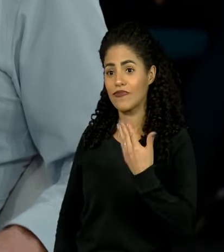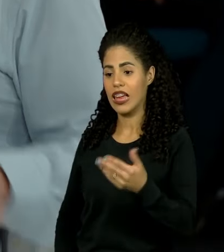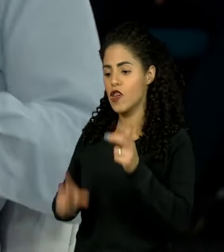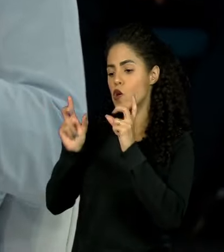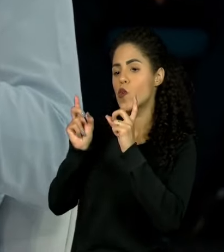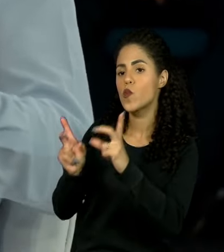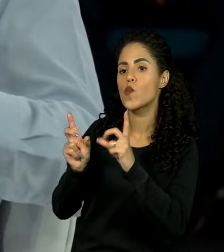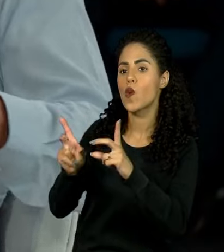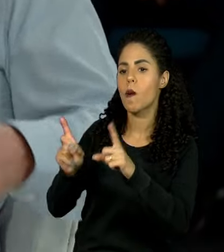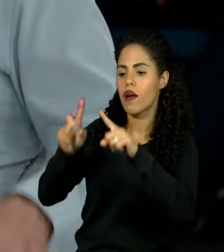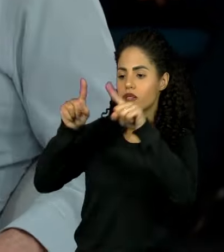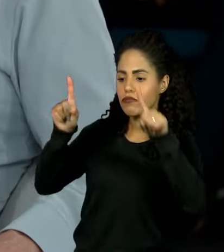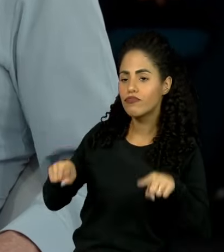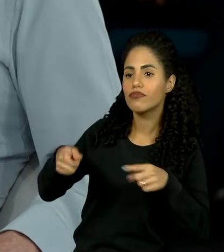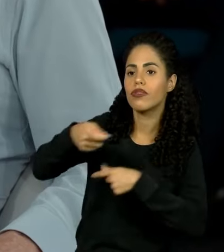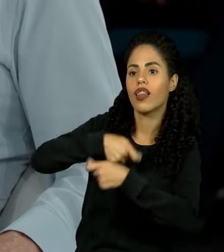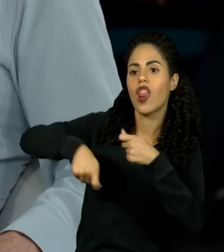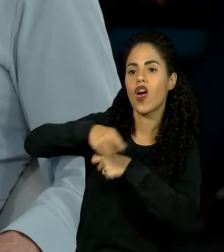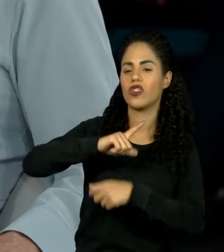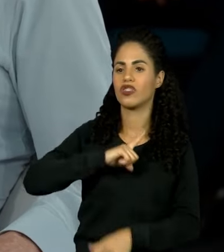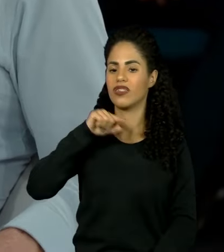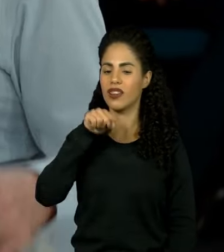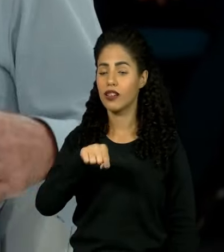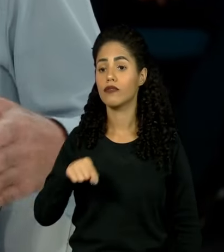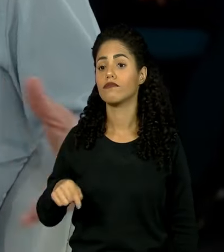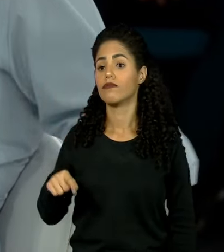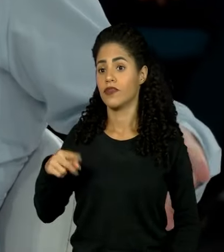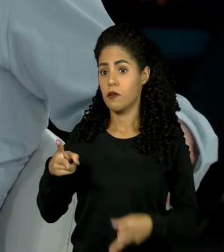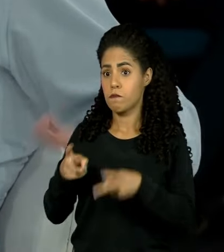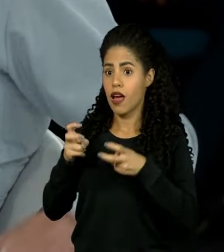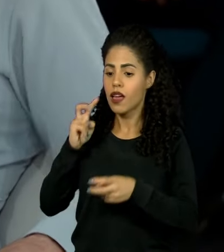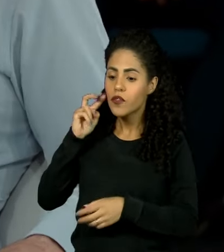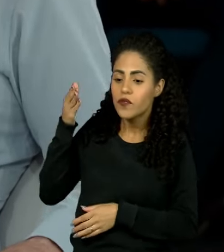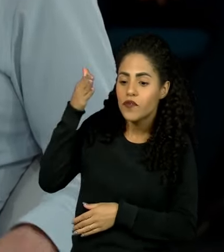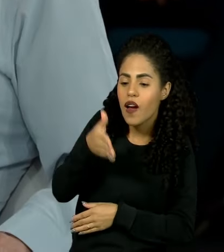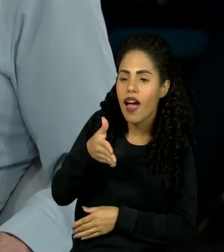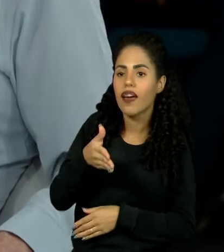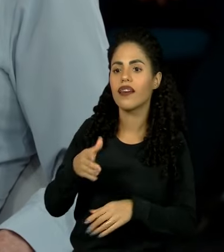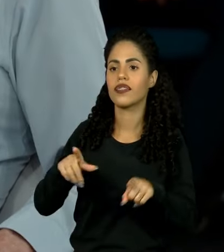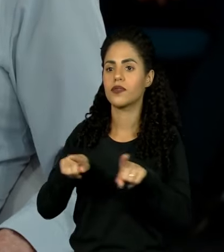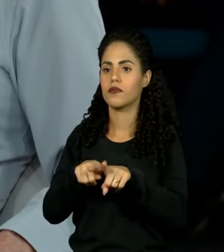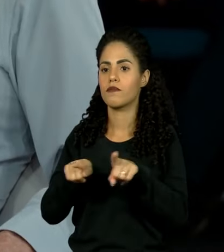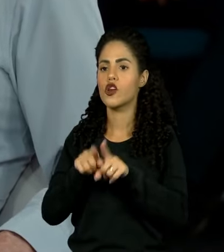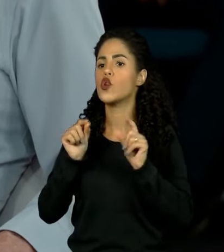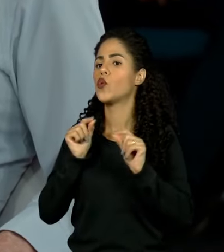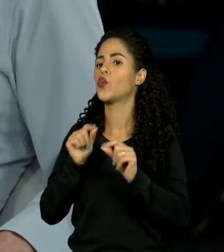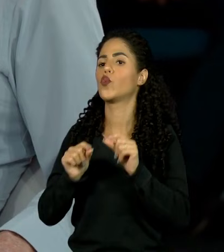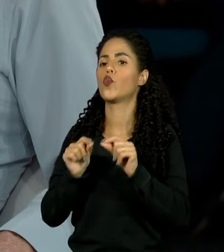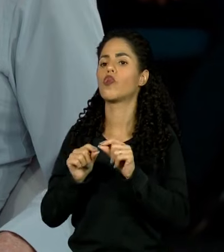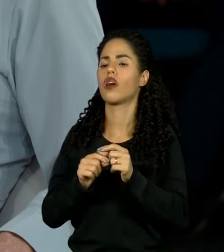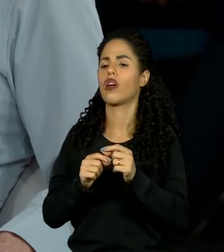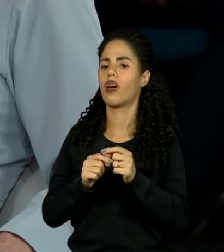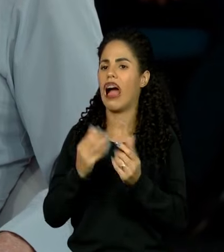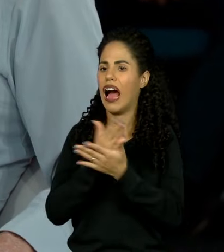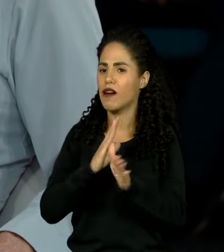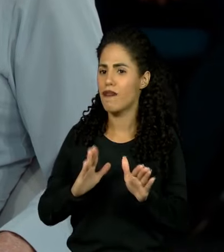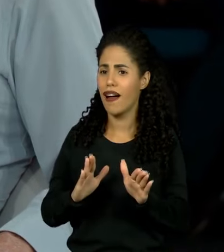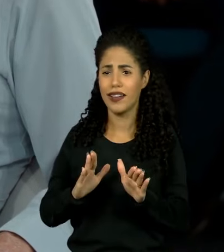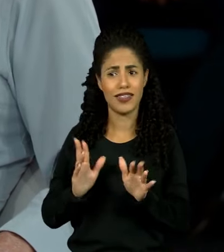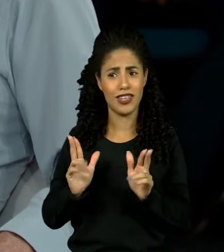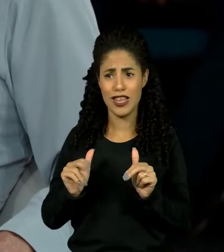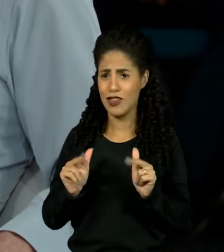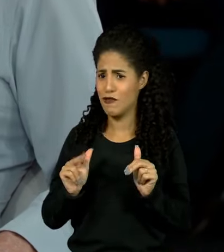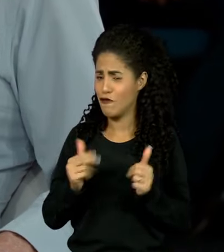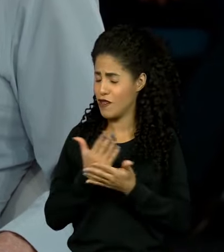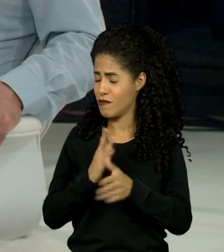né esse comércio físico e é presencial né Vamos colocar assim ele não vai acabar nunca não vai acabar